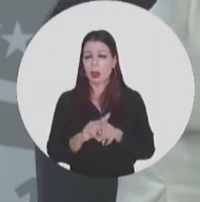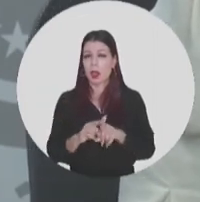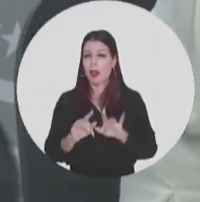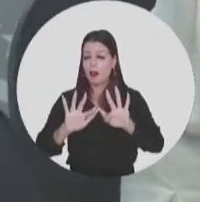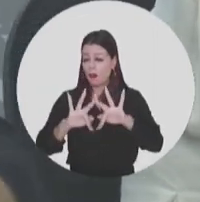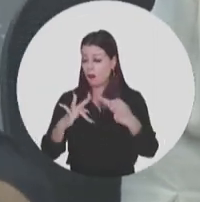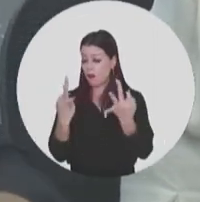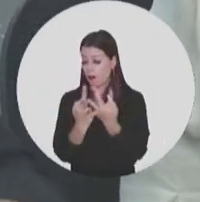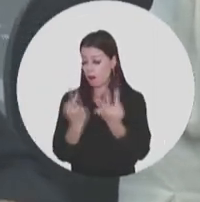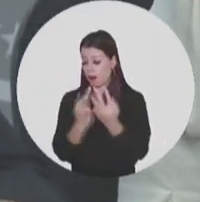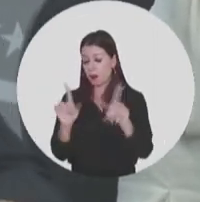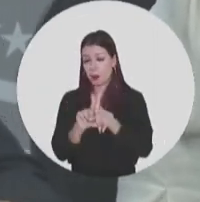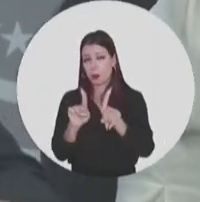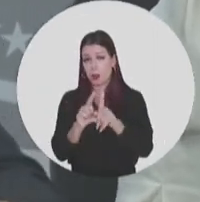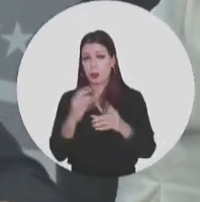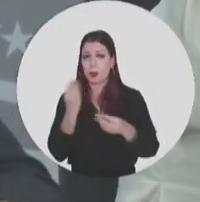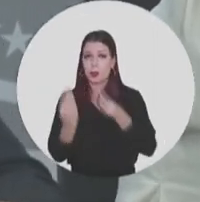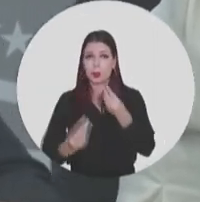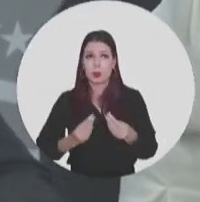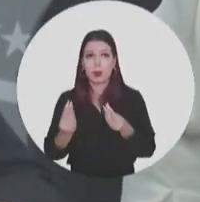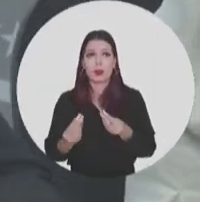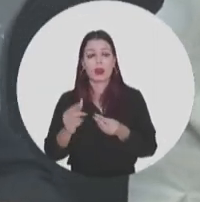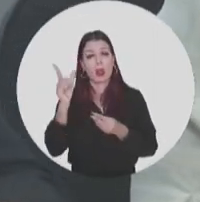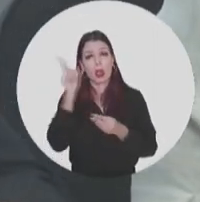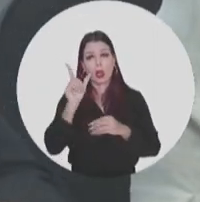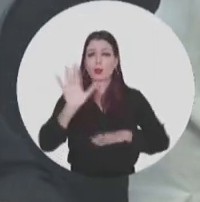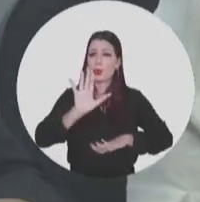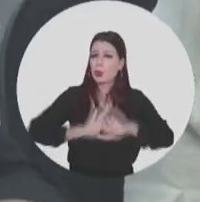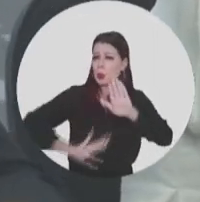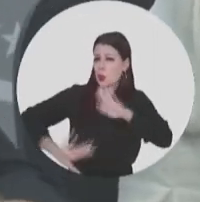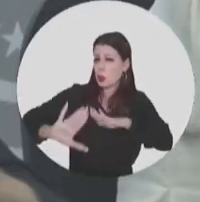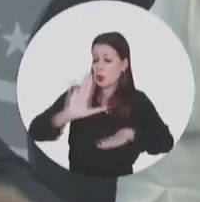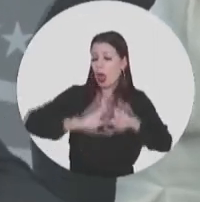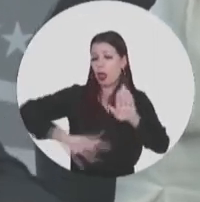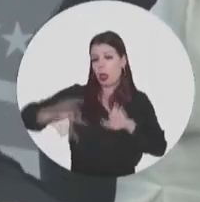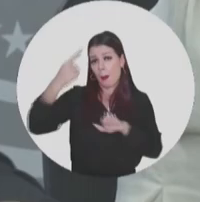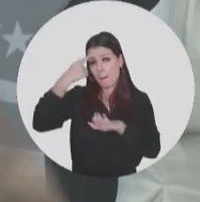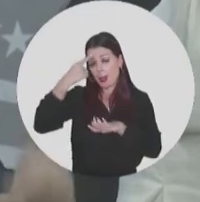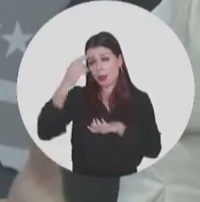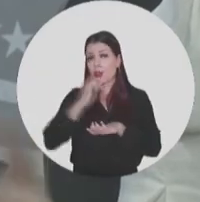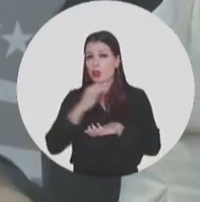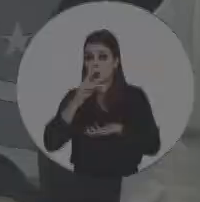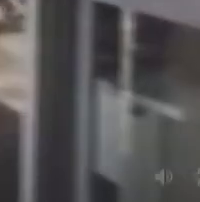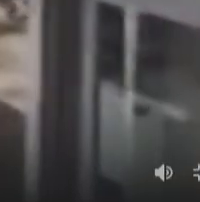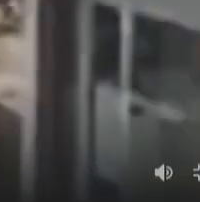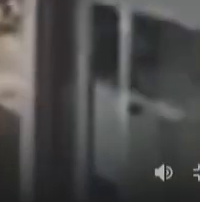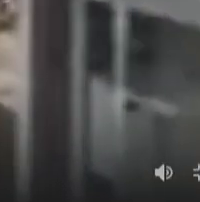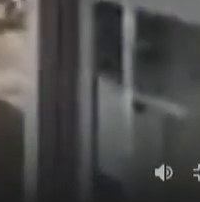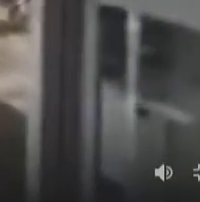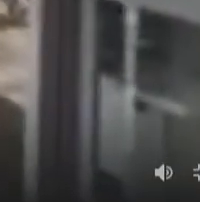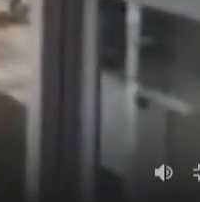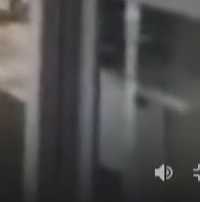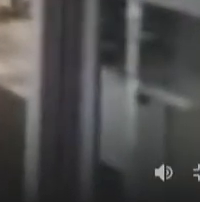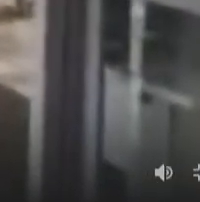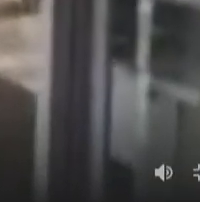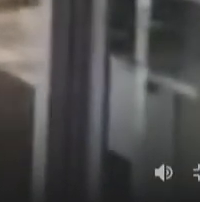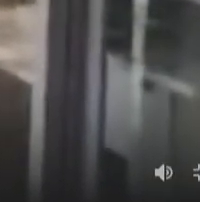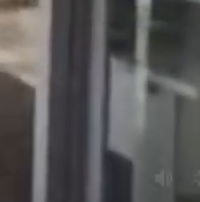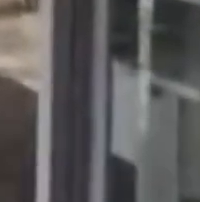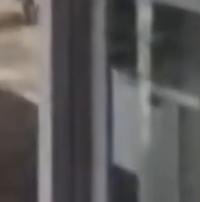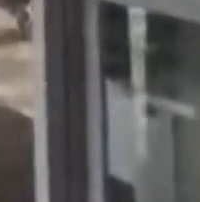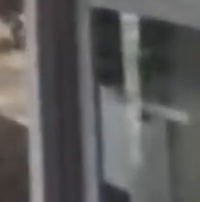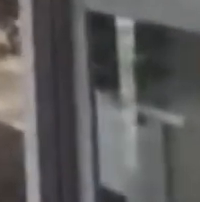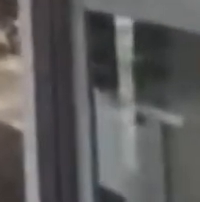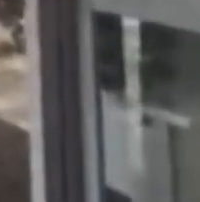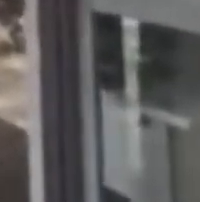para esses professores e diretores para esse momento, que é um momento de violência, é um momento muito difícil aqui em Mato Grosso do Sul. Então que esses professores saibam